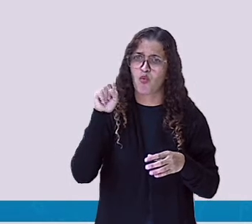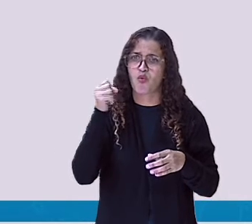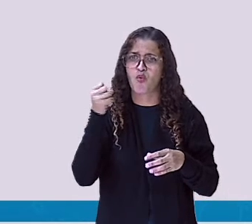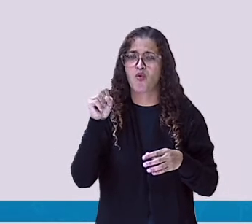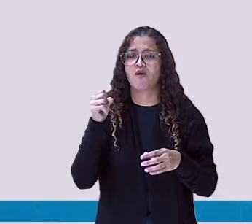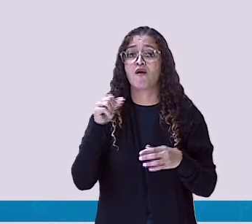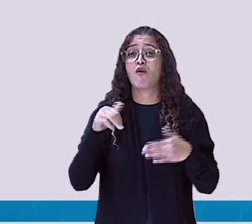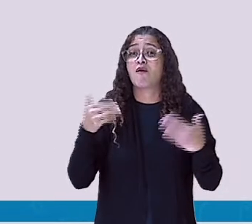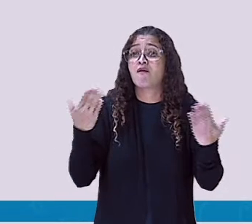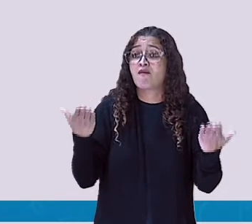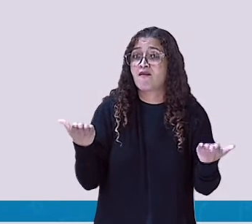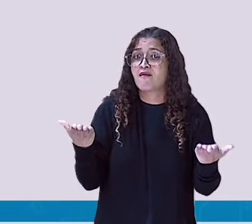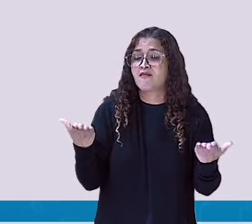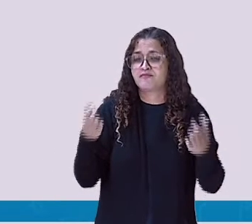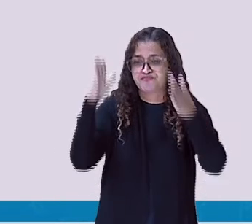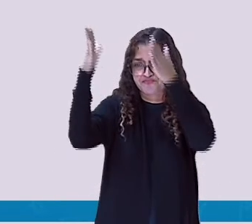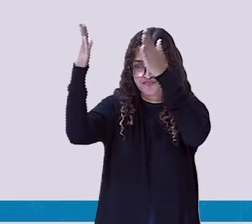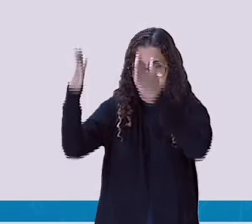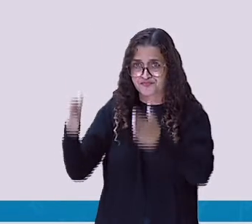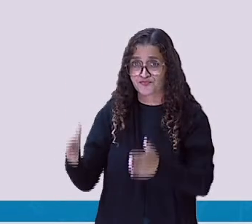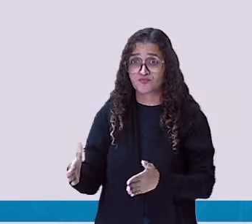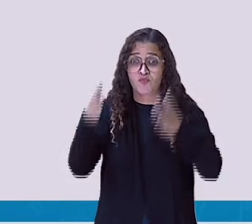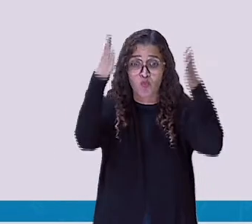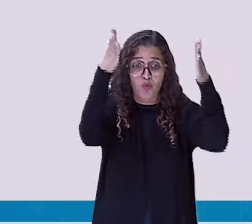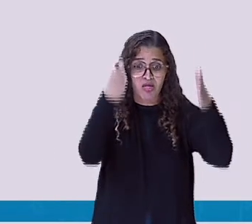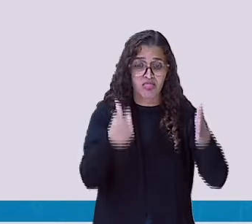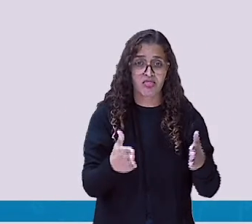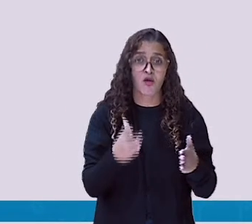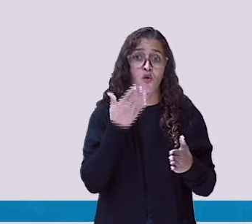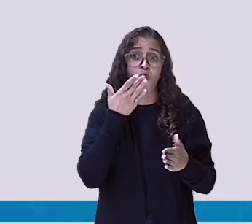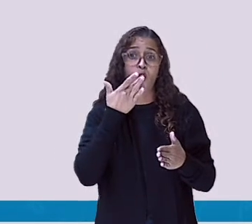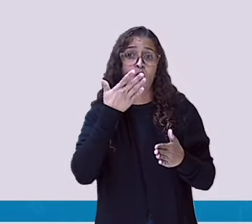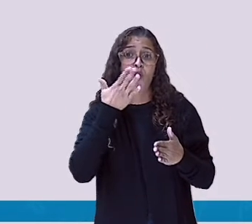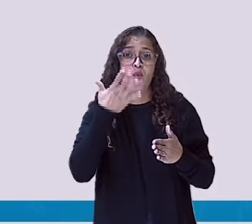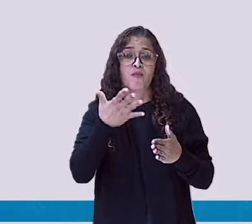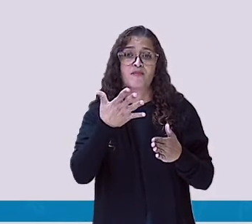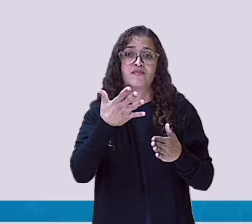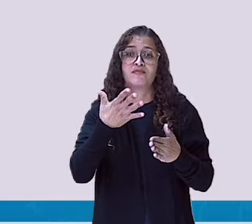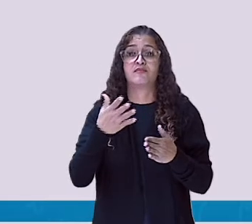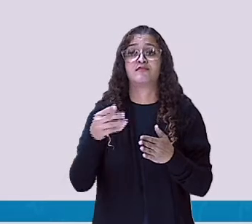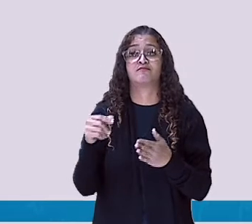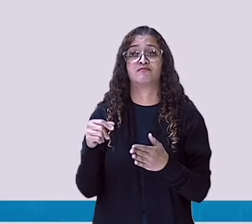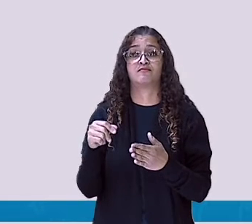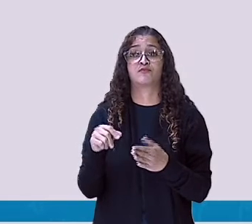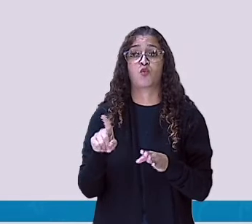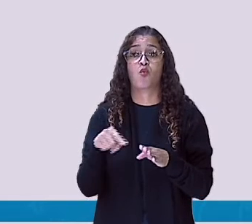2 colunas, uma coluna para cores e uma coluna para